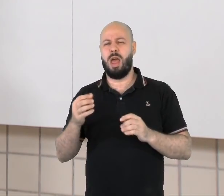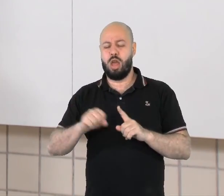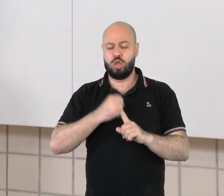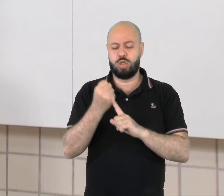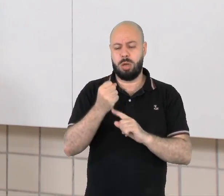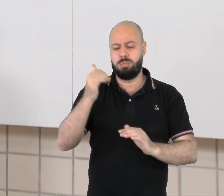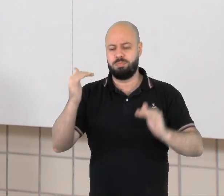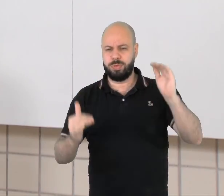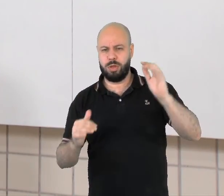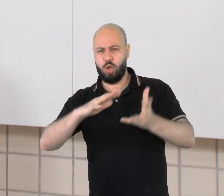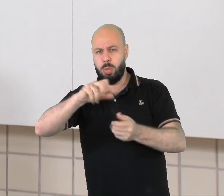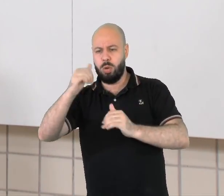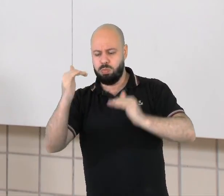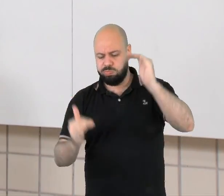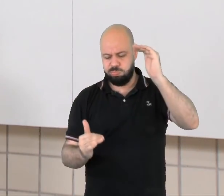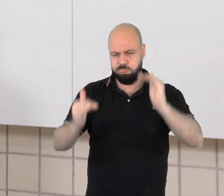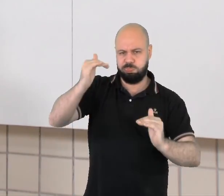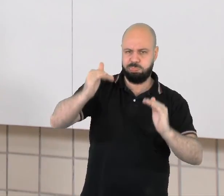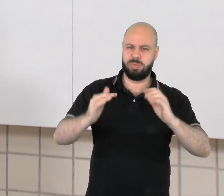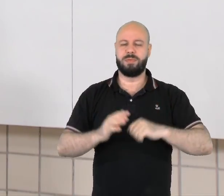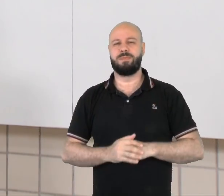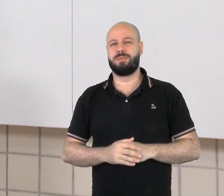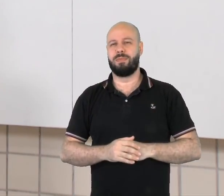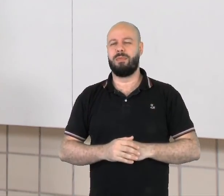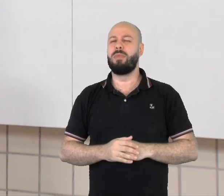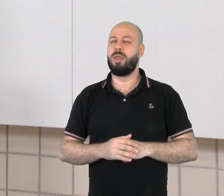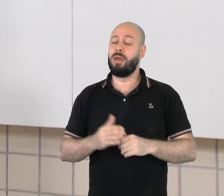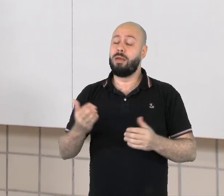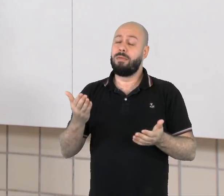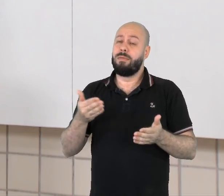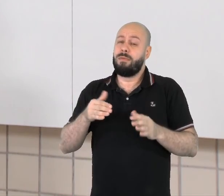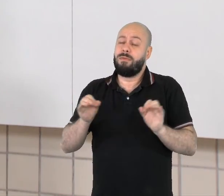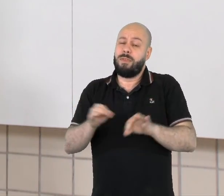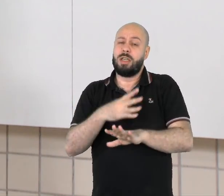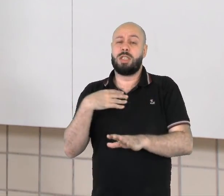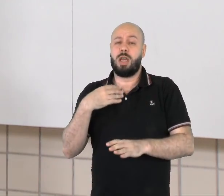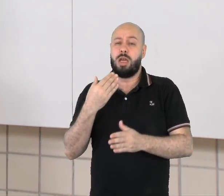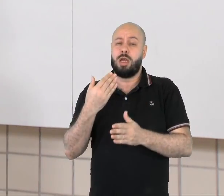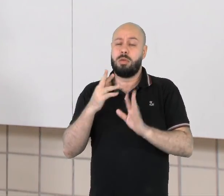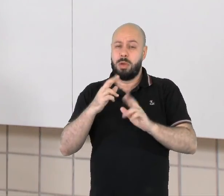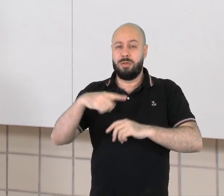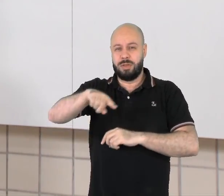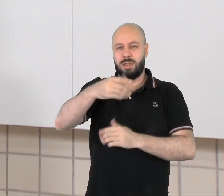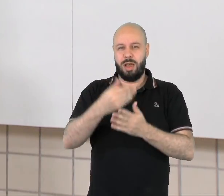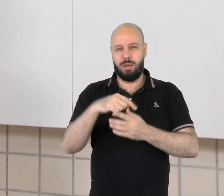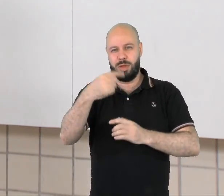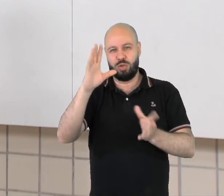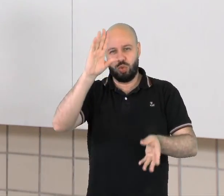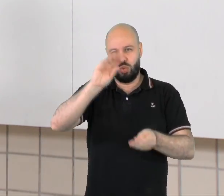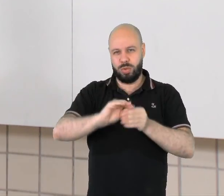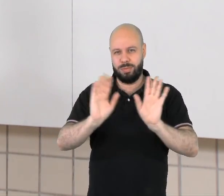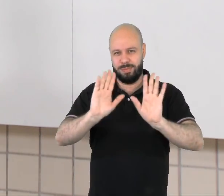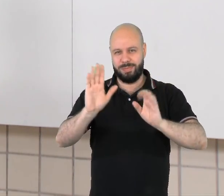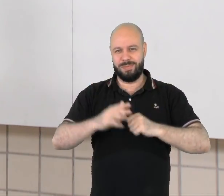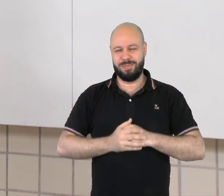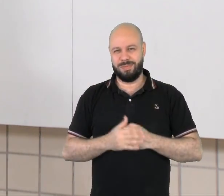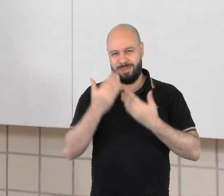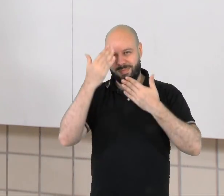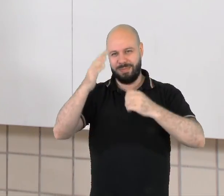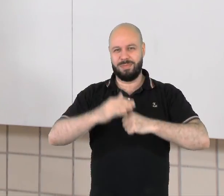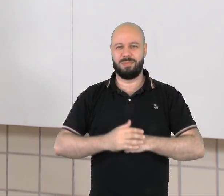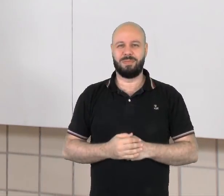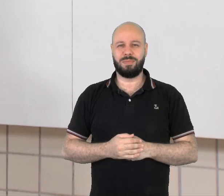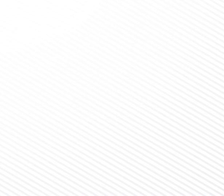mundo, tá? Fico por aqui, eu espero vocês na próxima aula, no próximo resumo, ok? Muito obrigado.